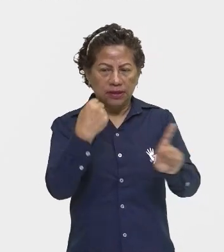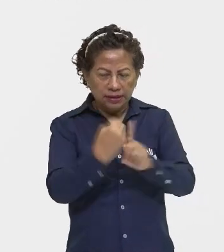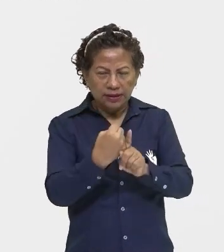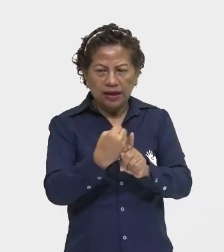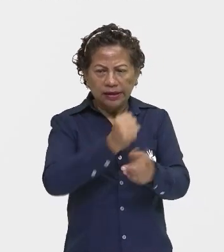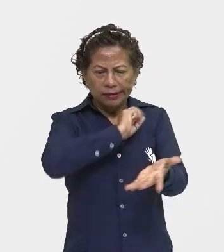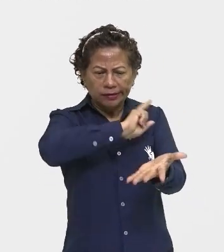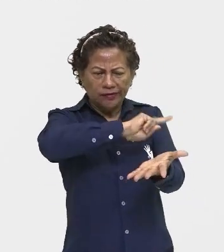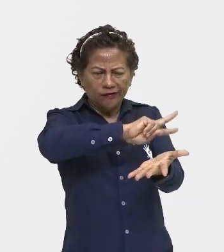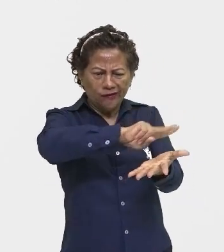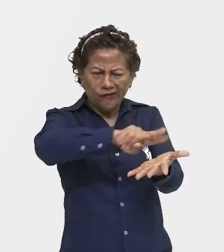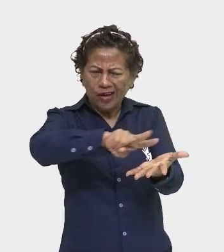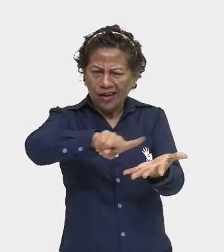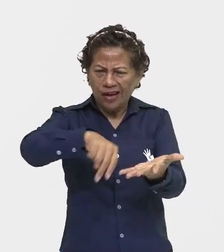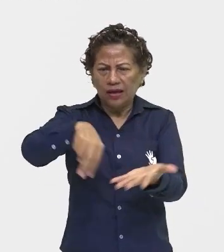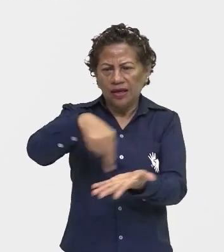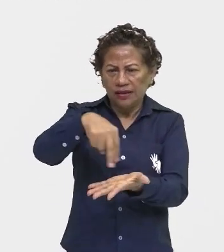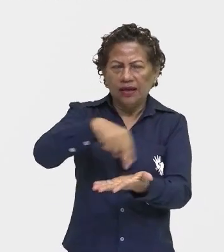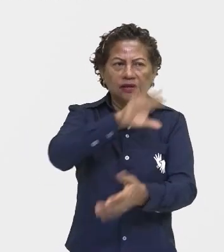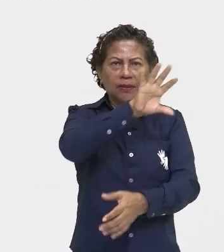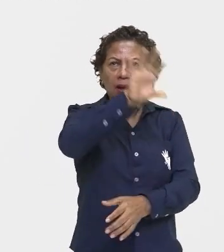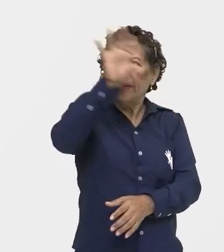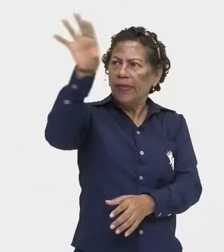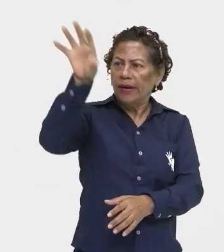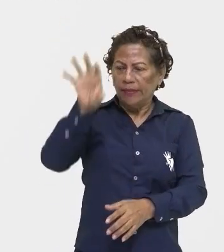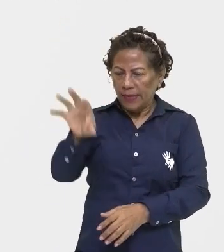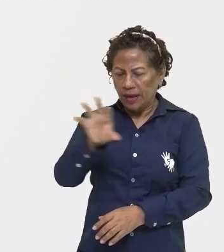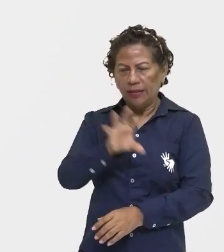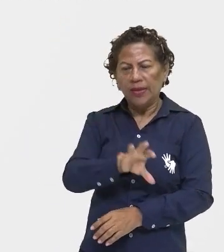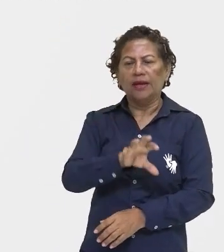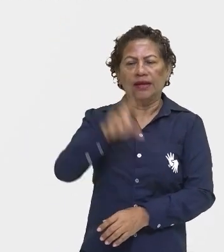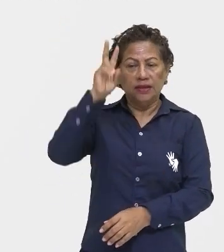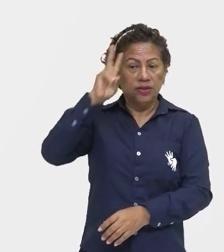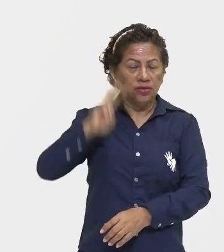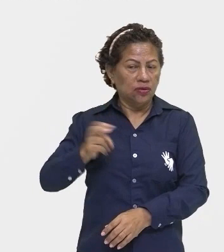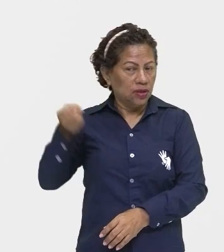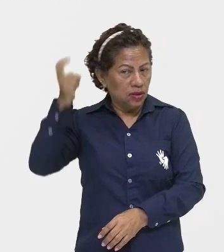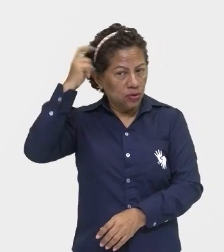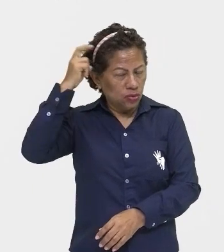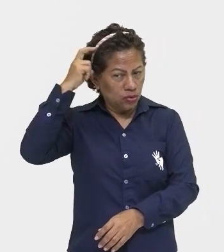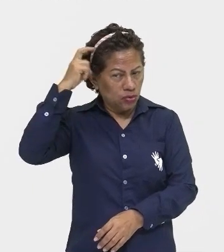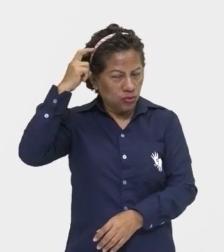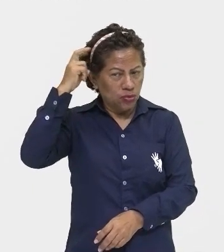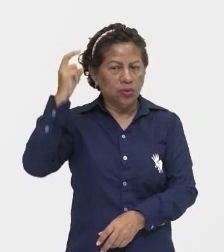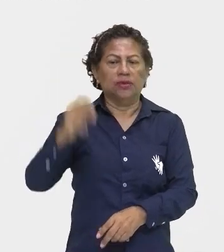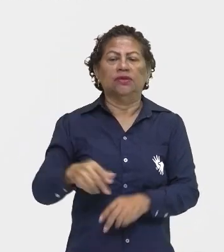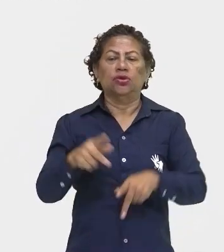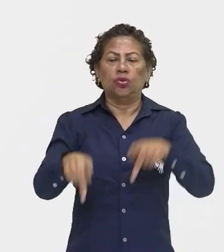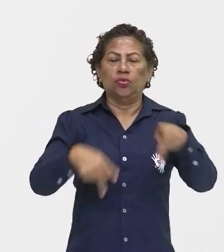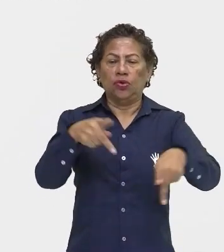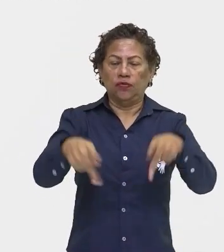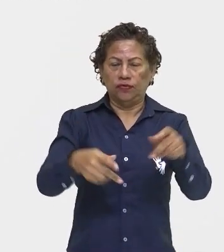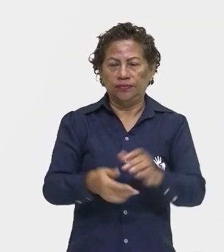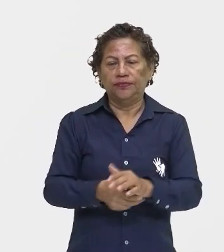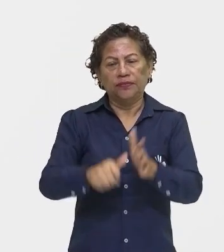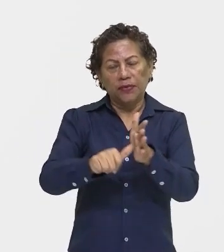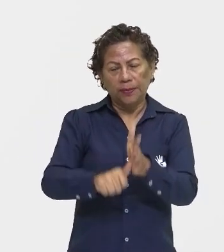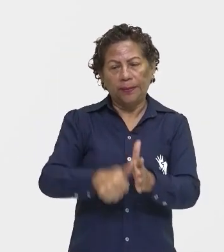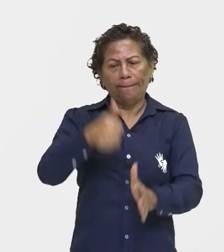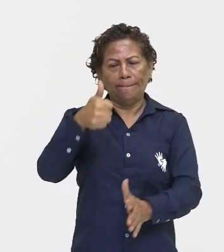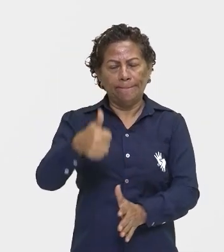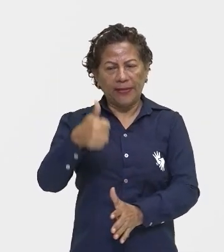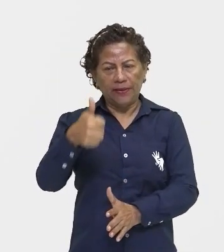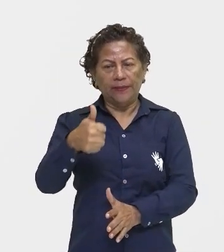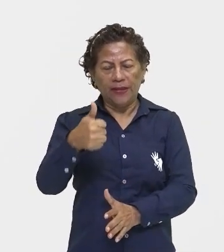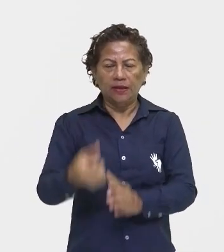cada região, apresentando um pouco da história e cultura do seu povo. Os primeiros registros